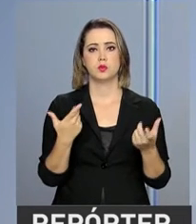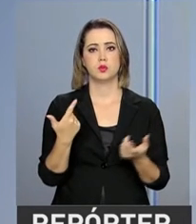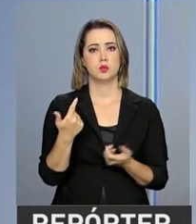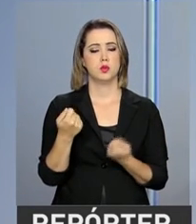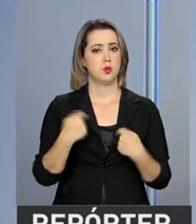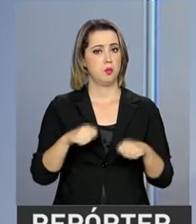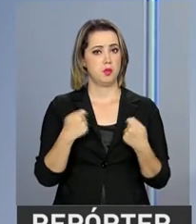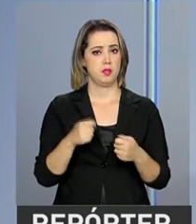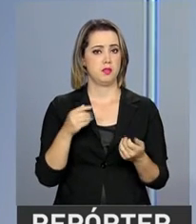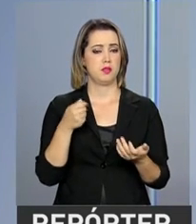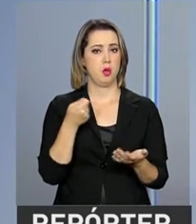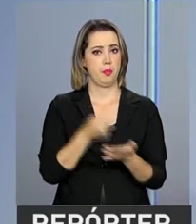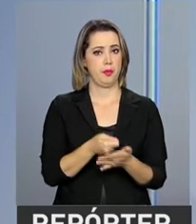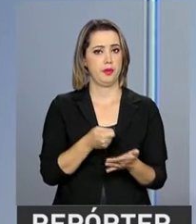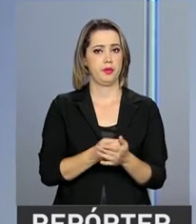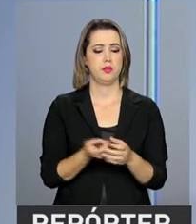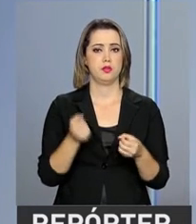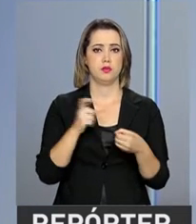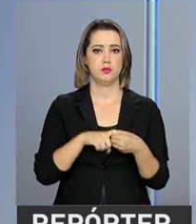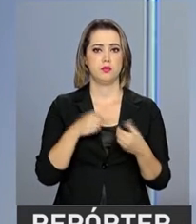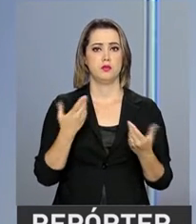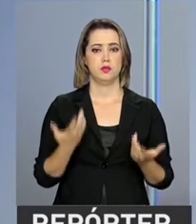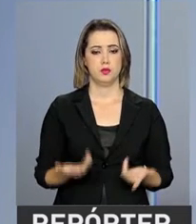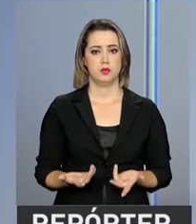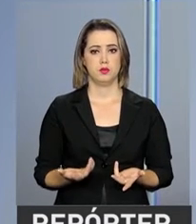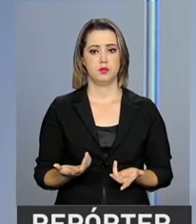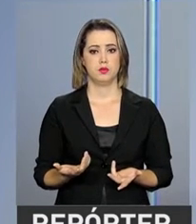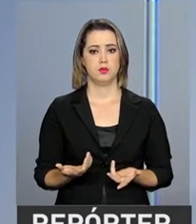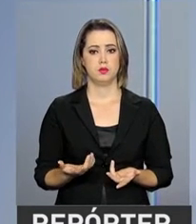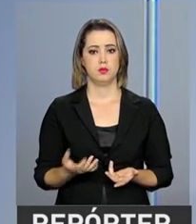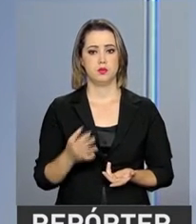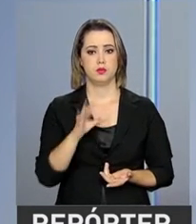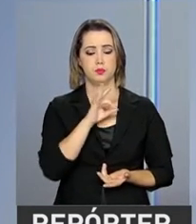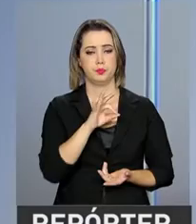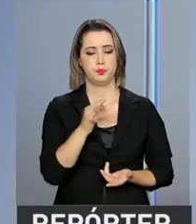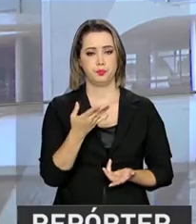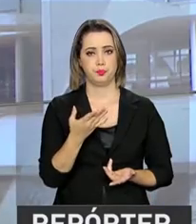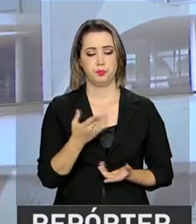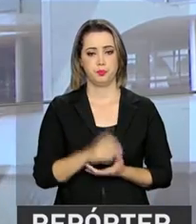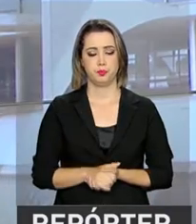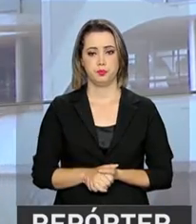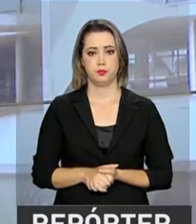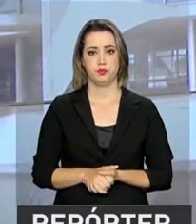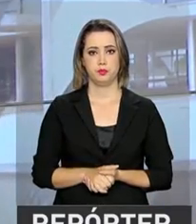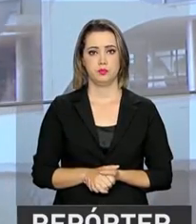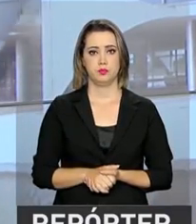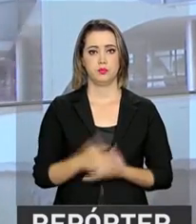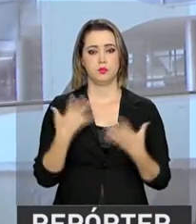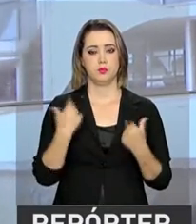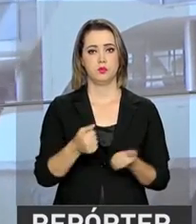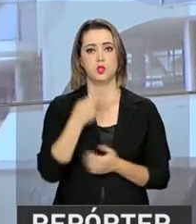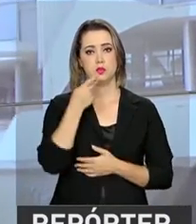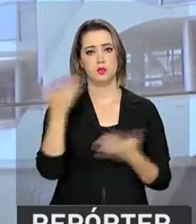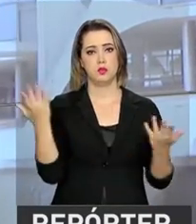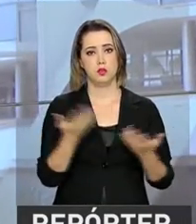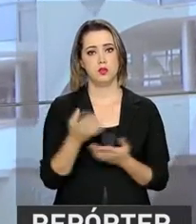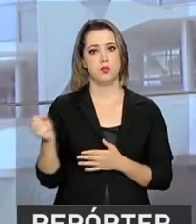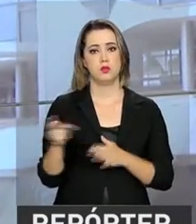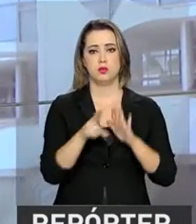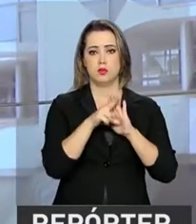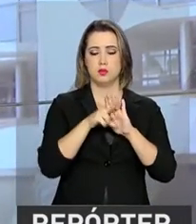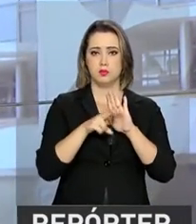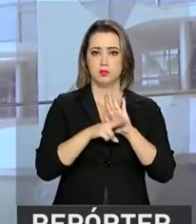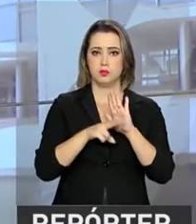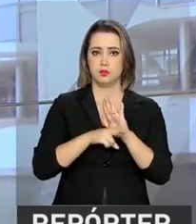tornar esse 5 mil aos cofres não vamos falar agora de reforma da